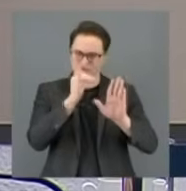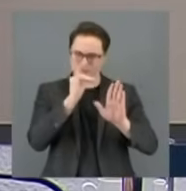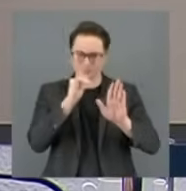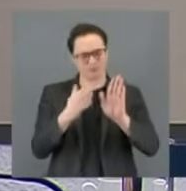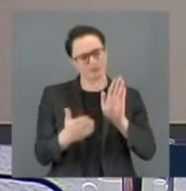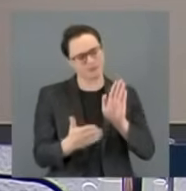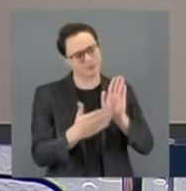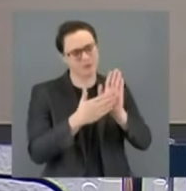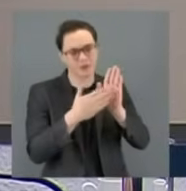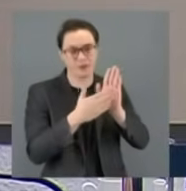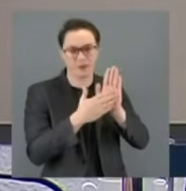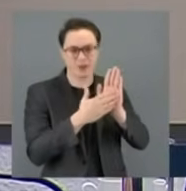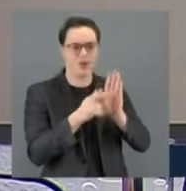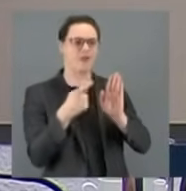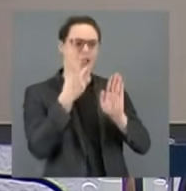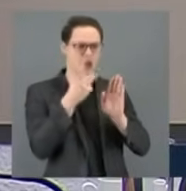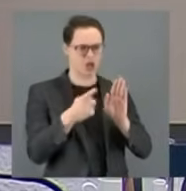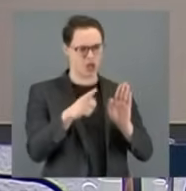censurar as pessoas.